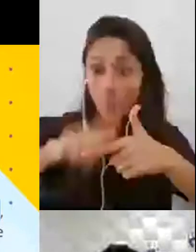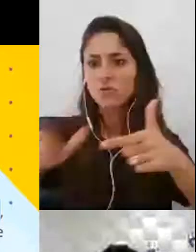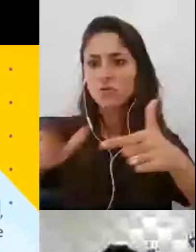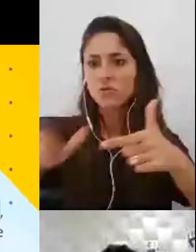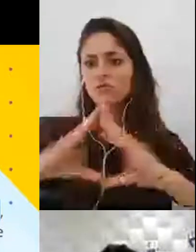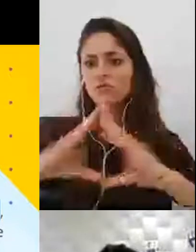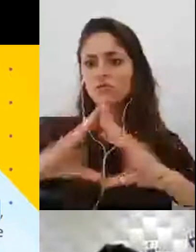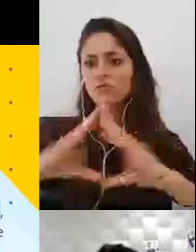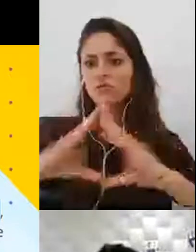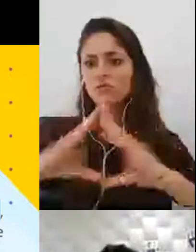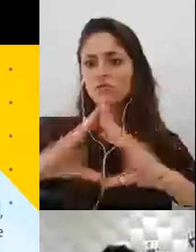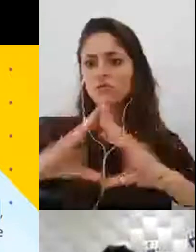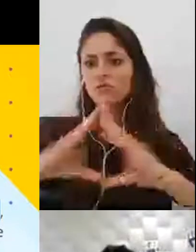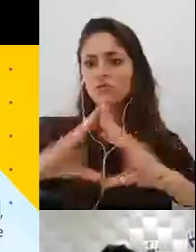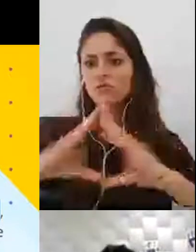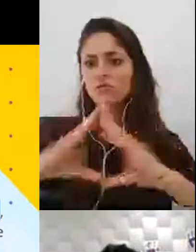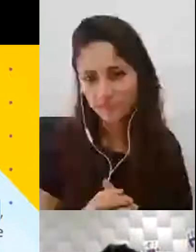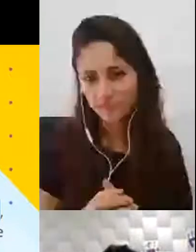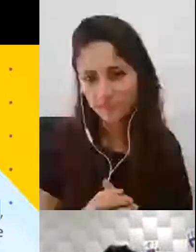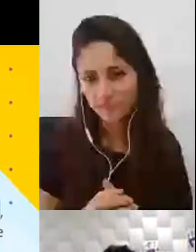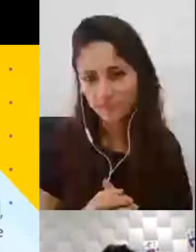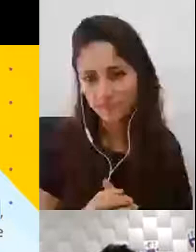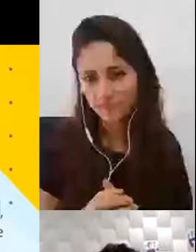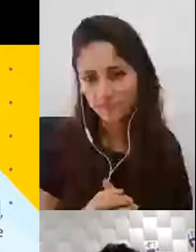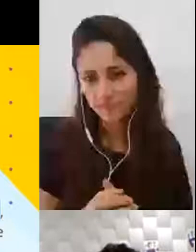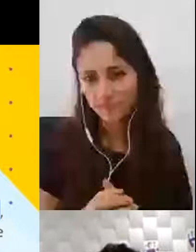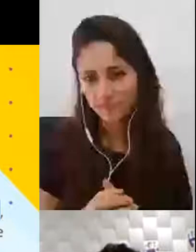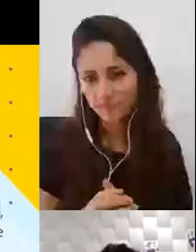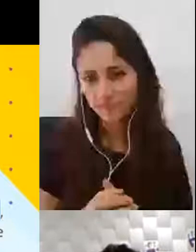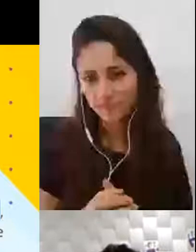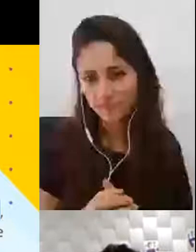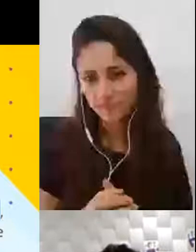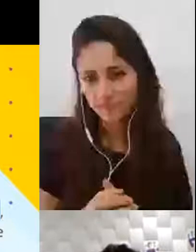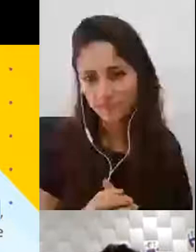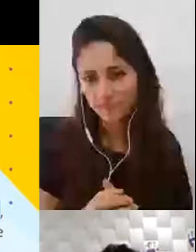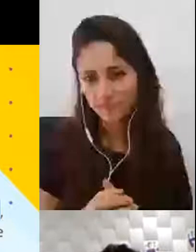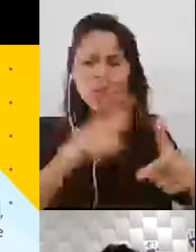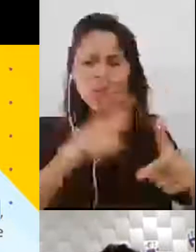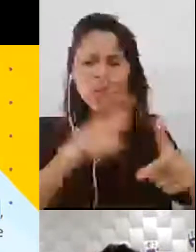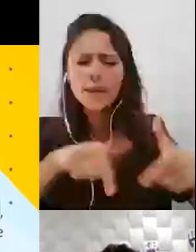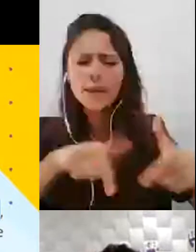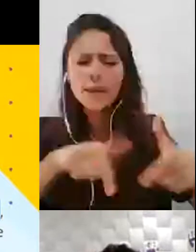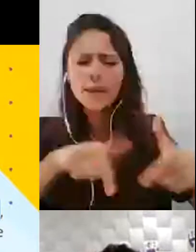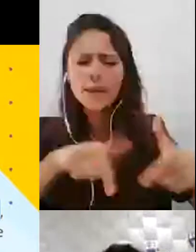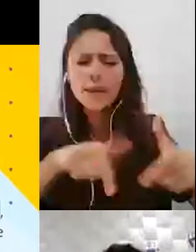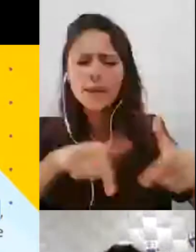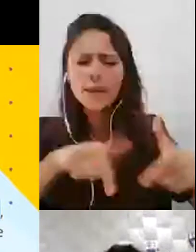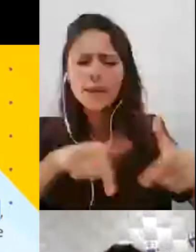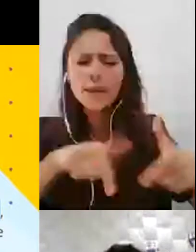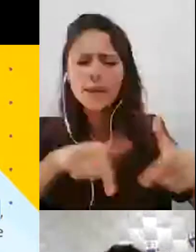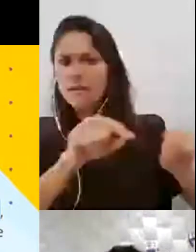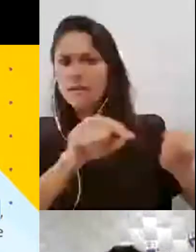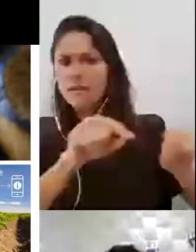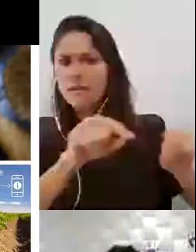vai avaliar, entender e resolver o problema da melhor forma possível, de uma forma